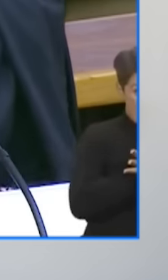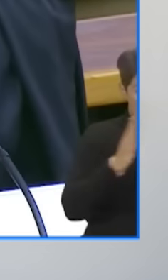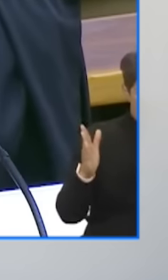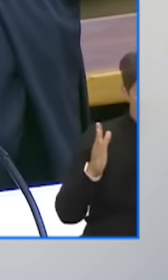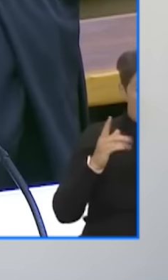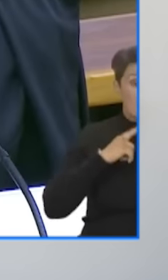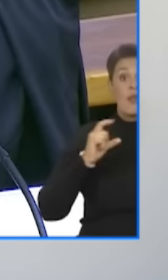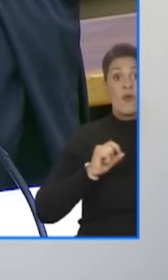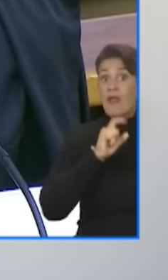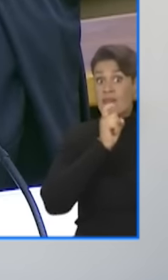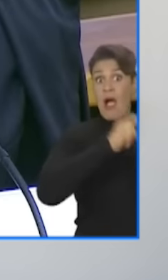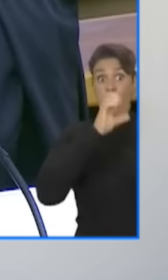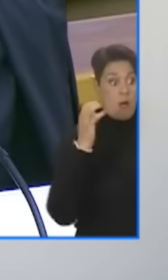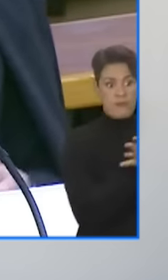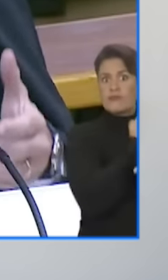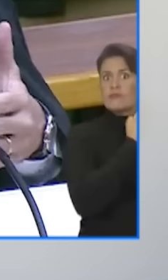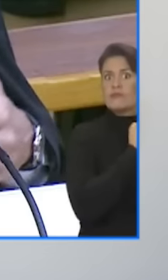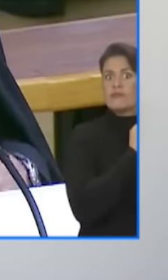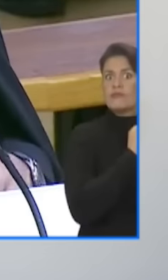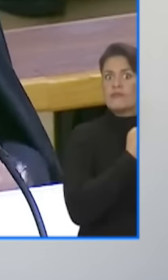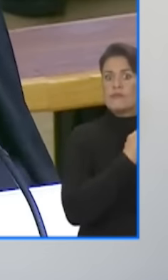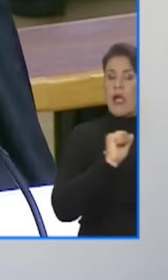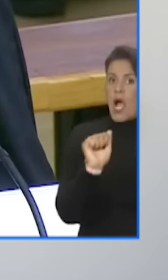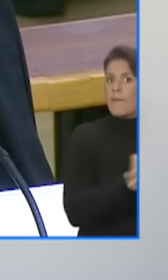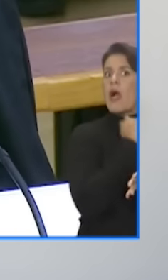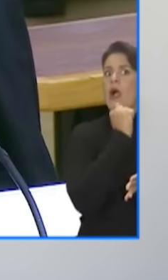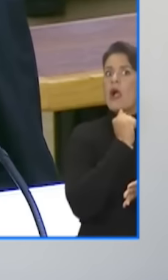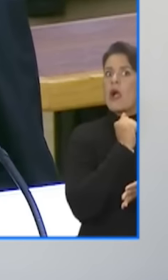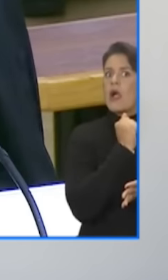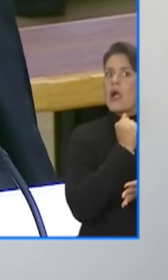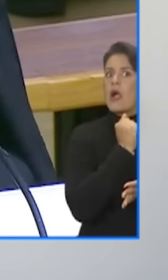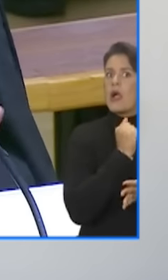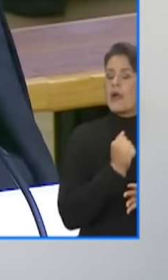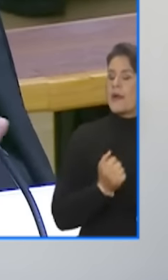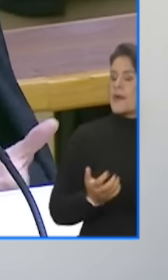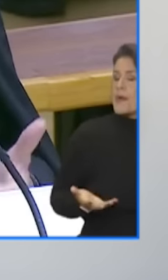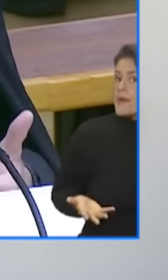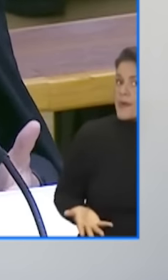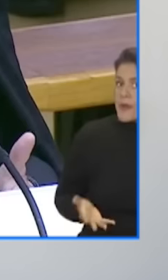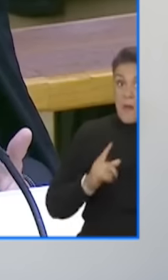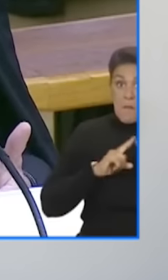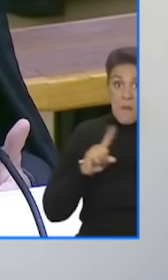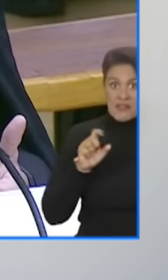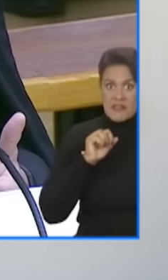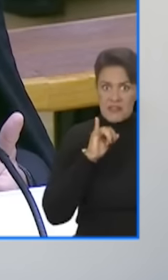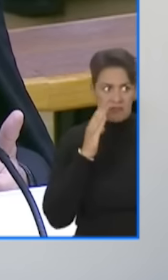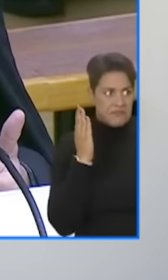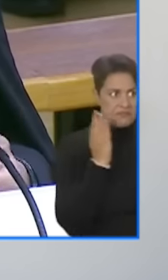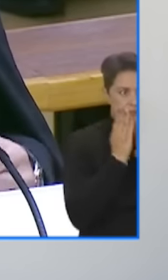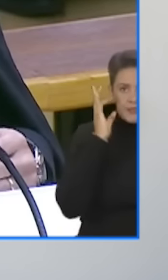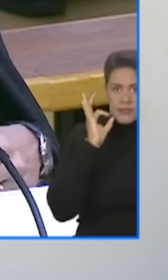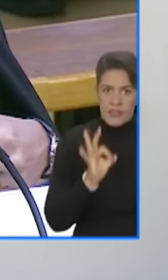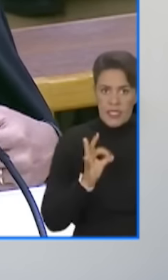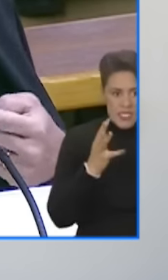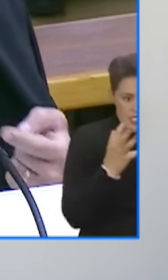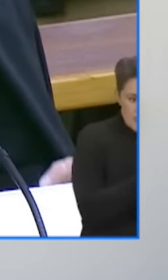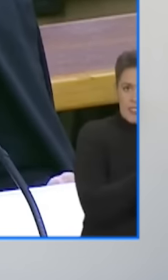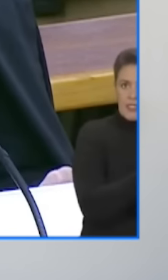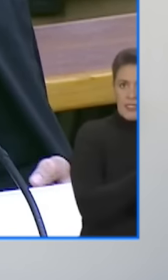indicação, é uma pessoa preparada, gostaríamos de tê-lo ali no Supremo Tribunal Federal. Acredito que essa indicação ela